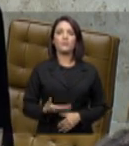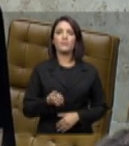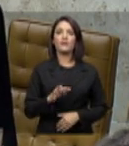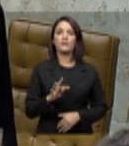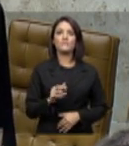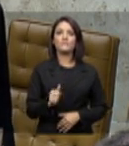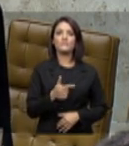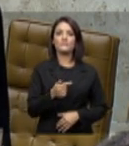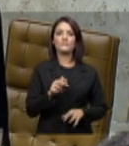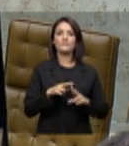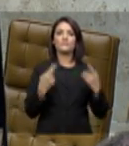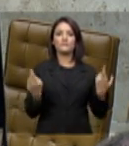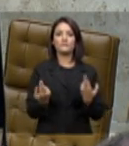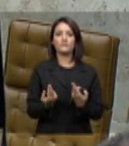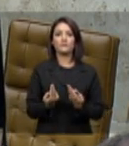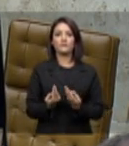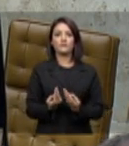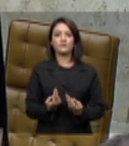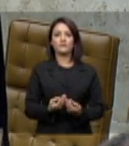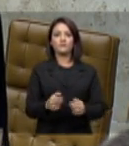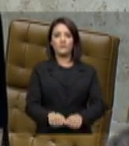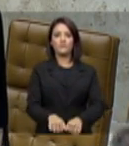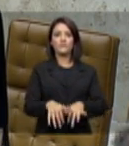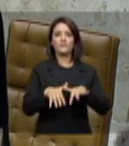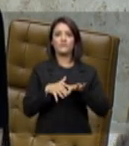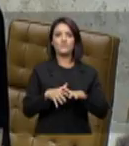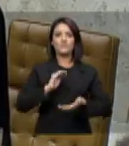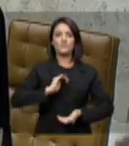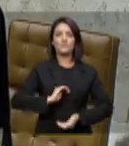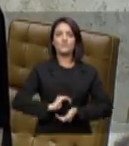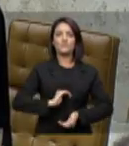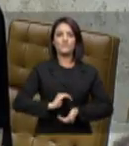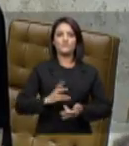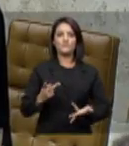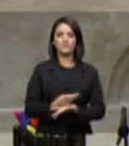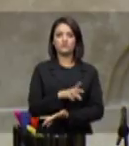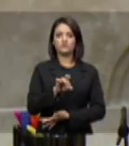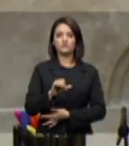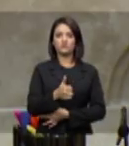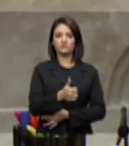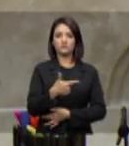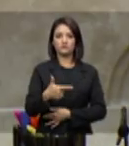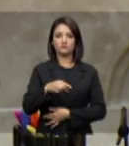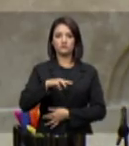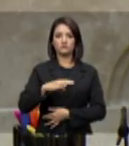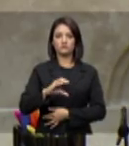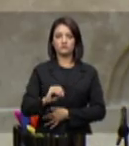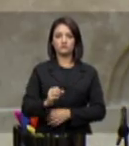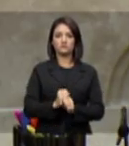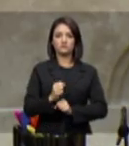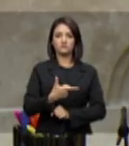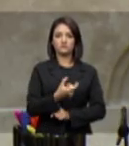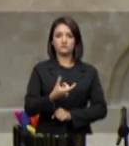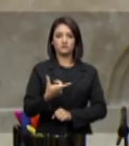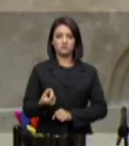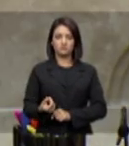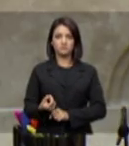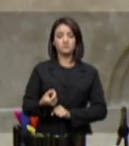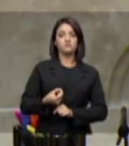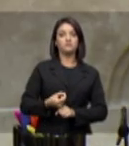da 7ª sessão extraordinária do plenário do supremo tribunal federal realizado em 12 de março de 2020